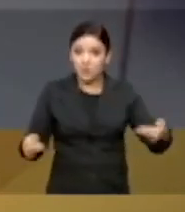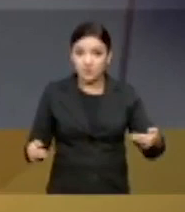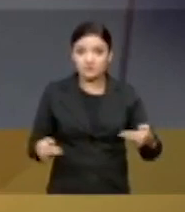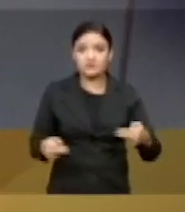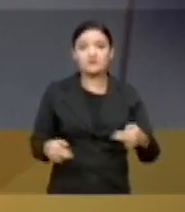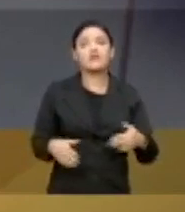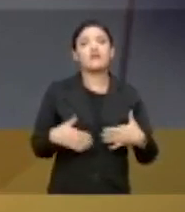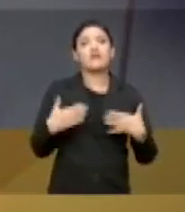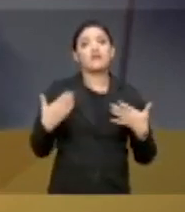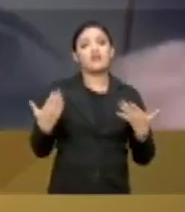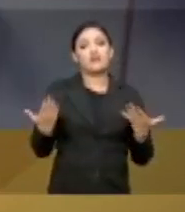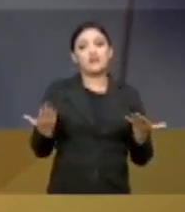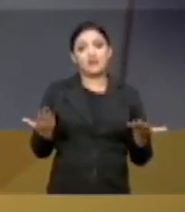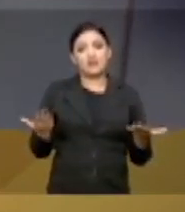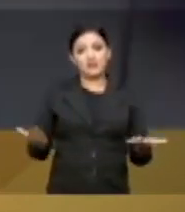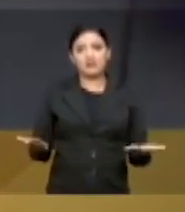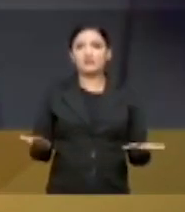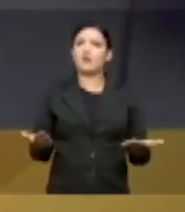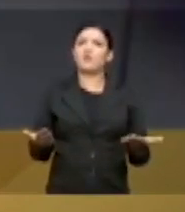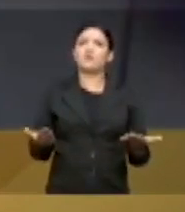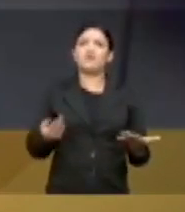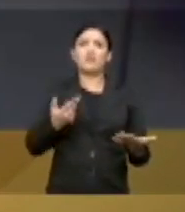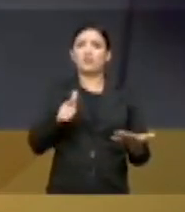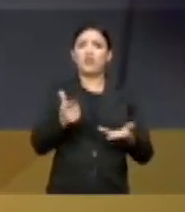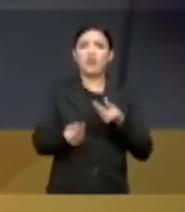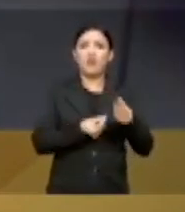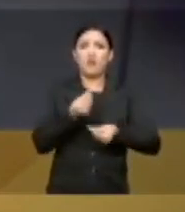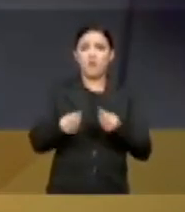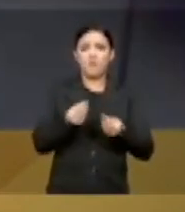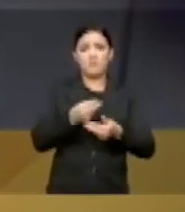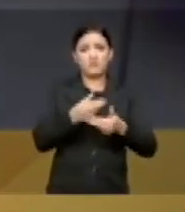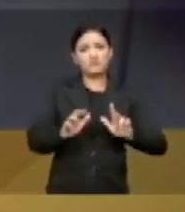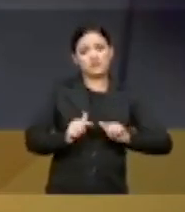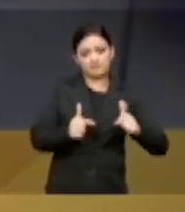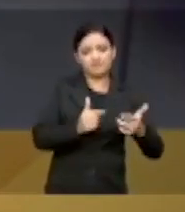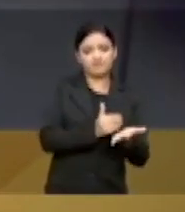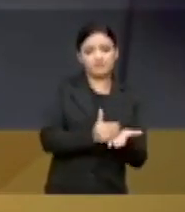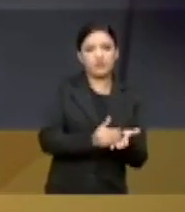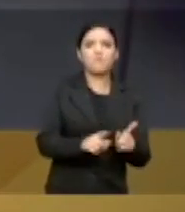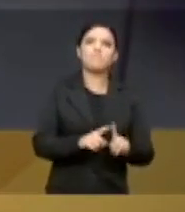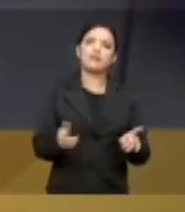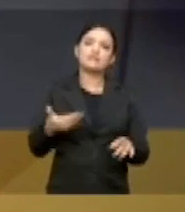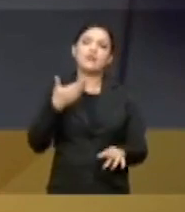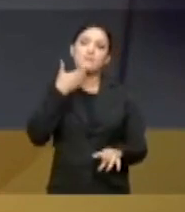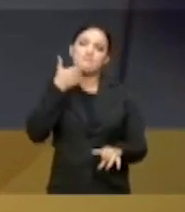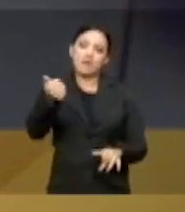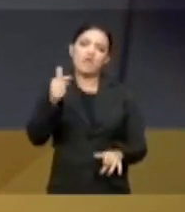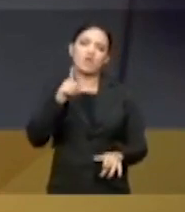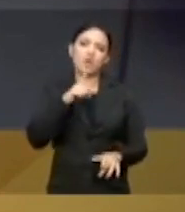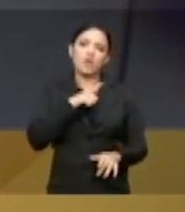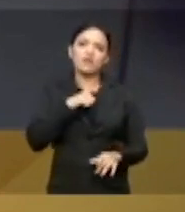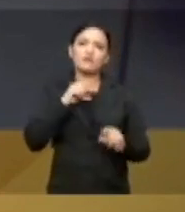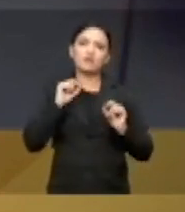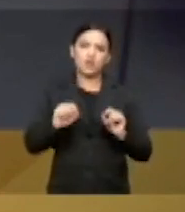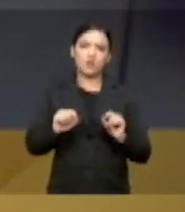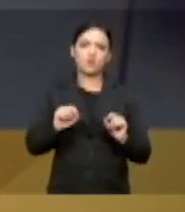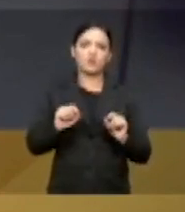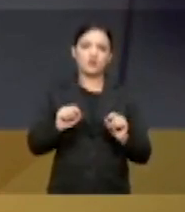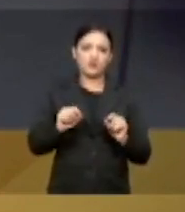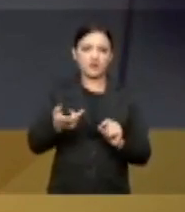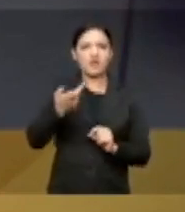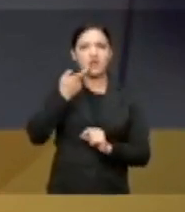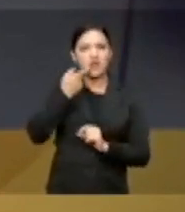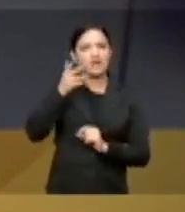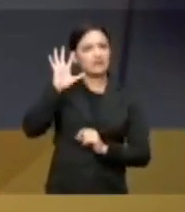as respectivas iniciais. Porém, melhor será, sim, que venha o pronunciamento soberano deste Egrégio